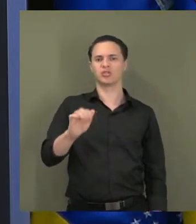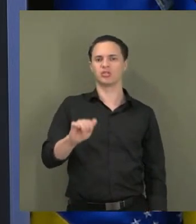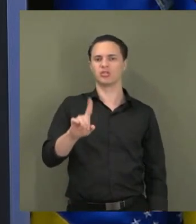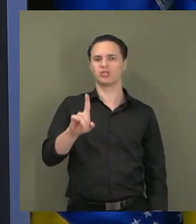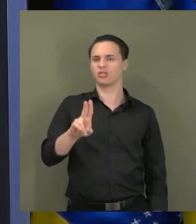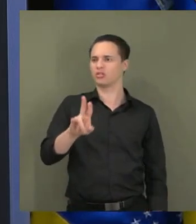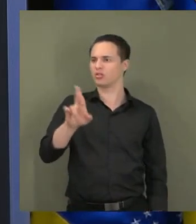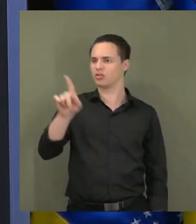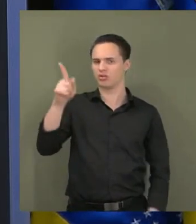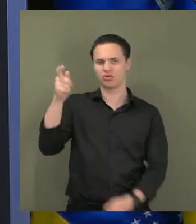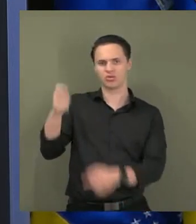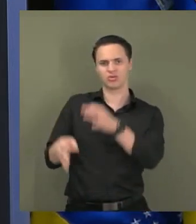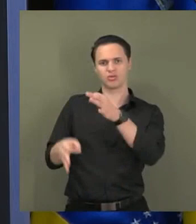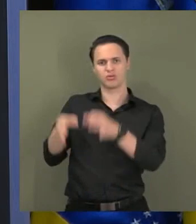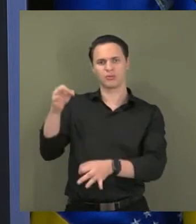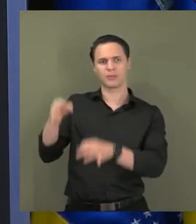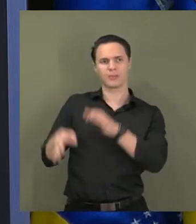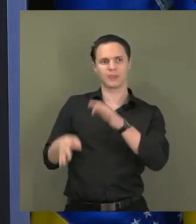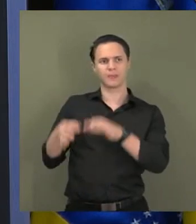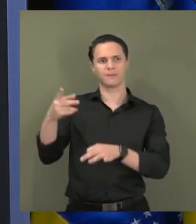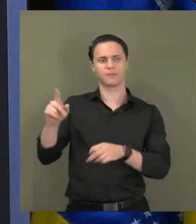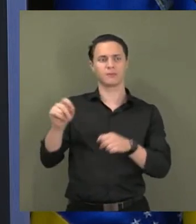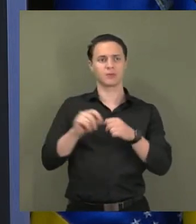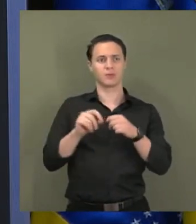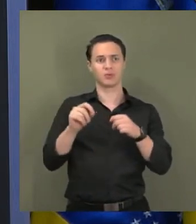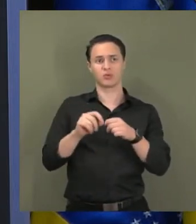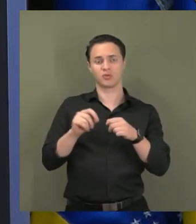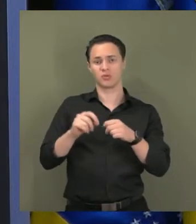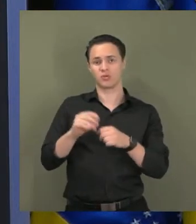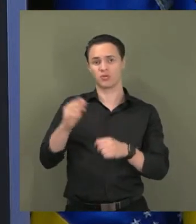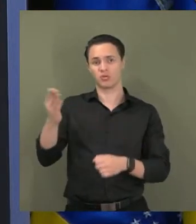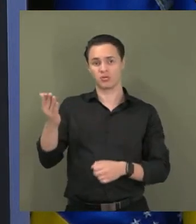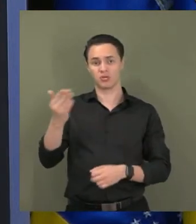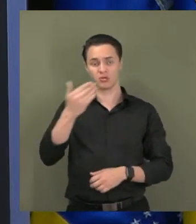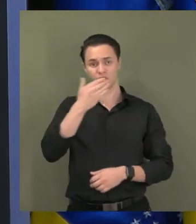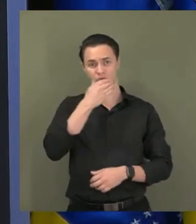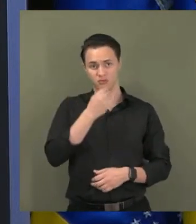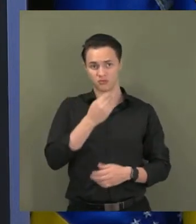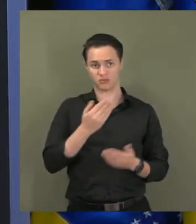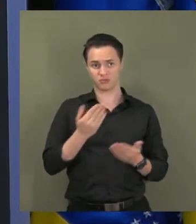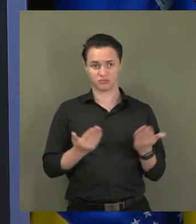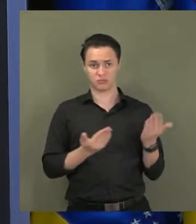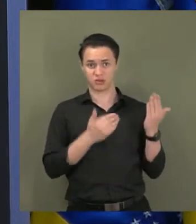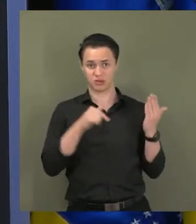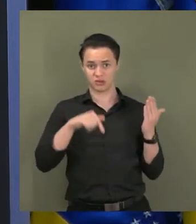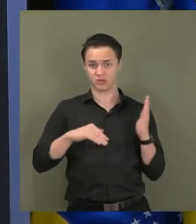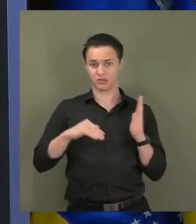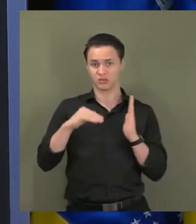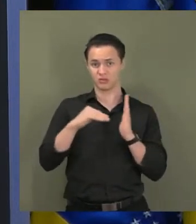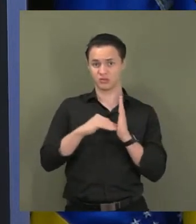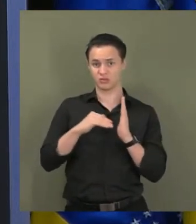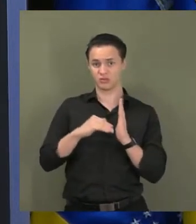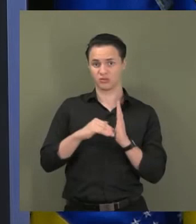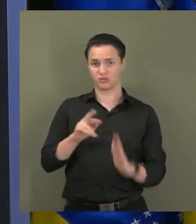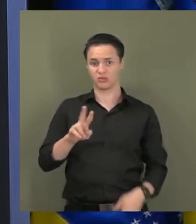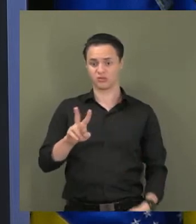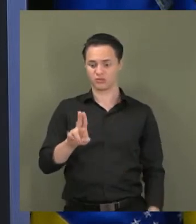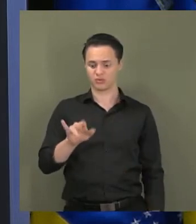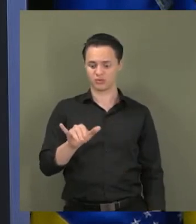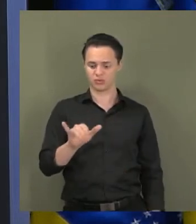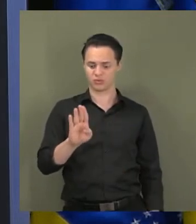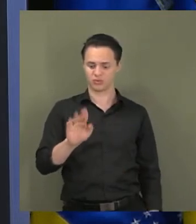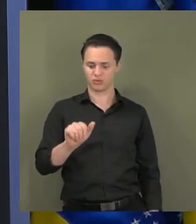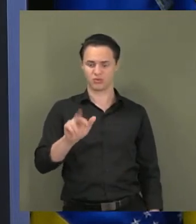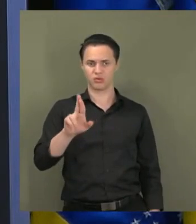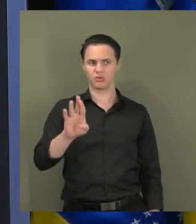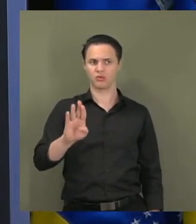Judiciário que foi definida pelo nosso patrono aqui desse Senado, Rui Barbosa, do plenário